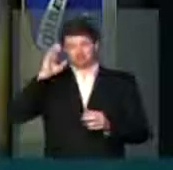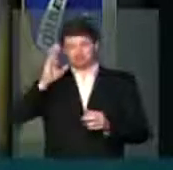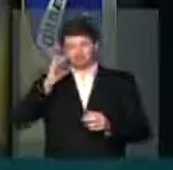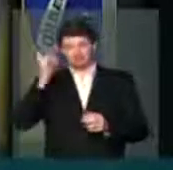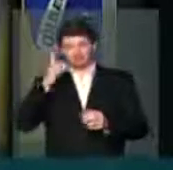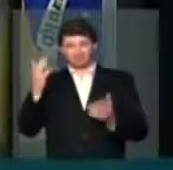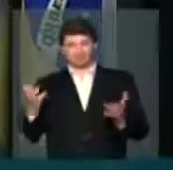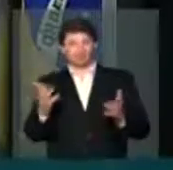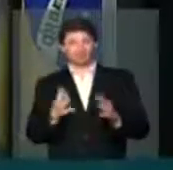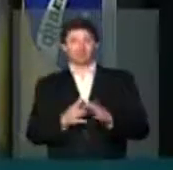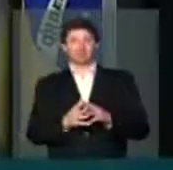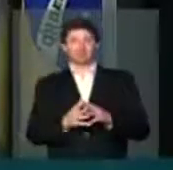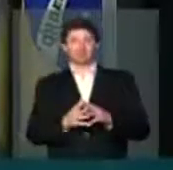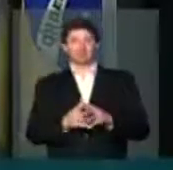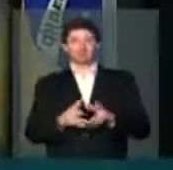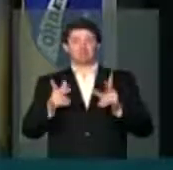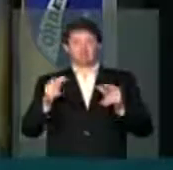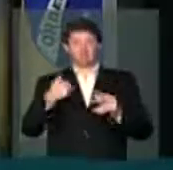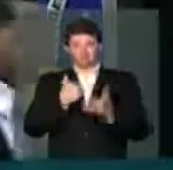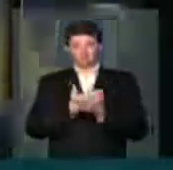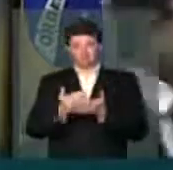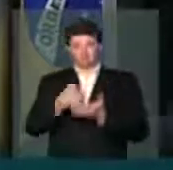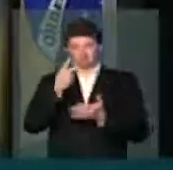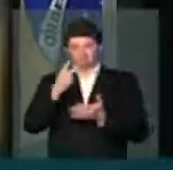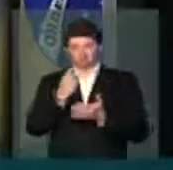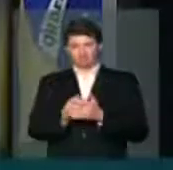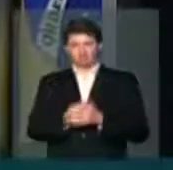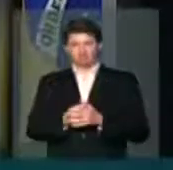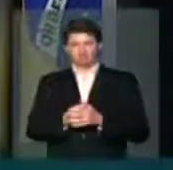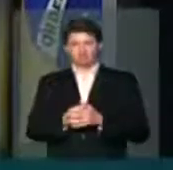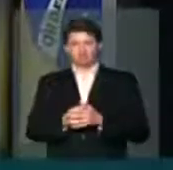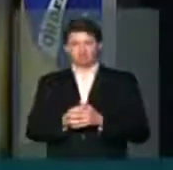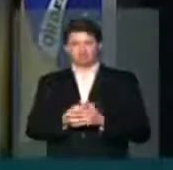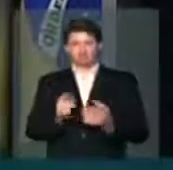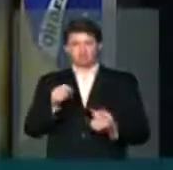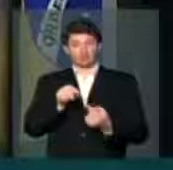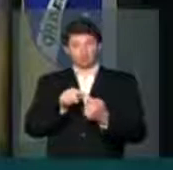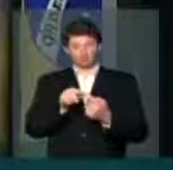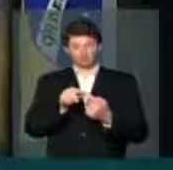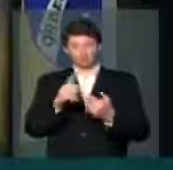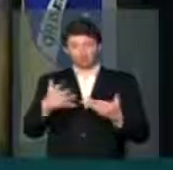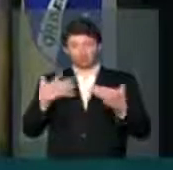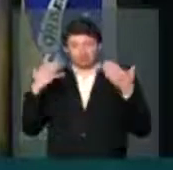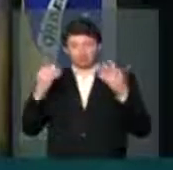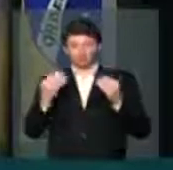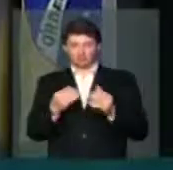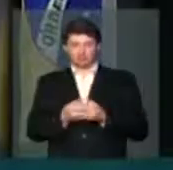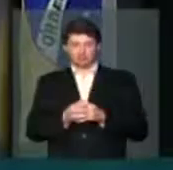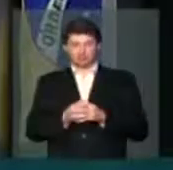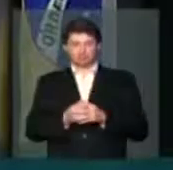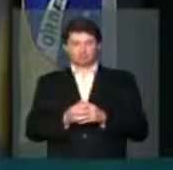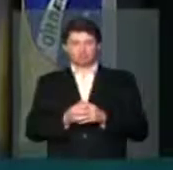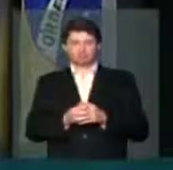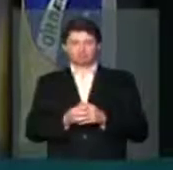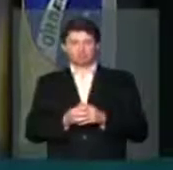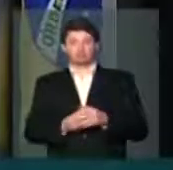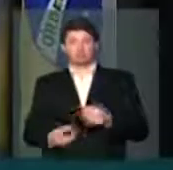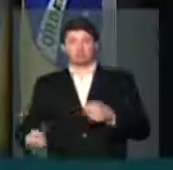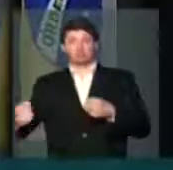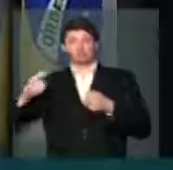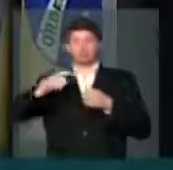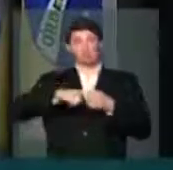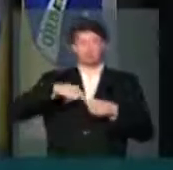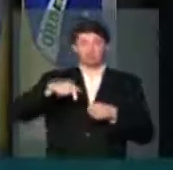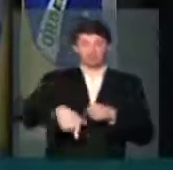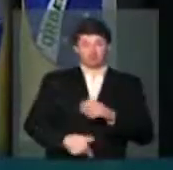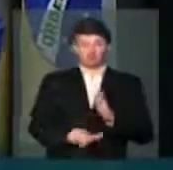parlamentares, como disse no início, é um motivo de muita alegria voltar ao convívio